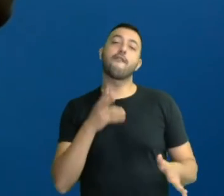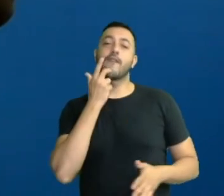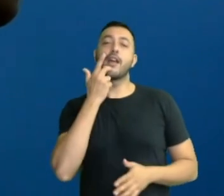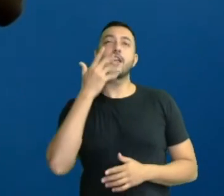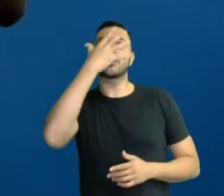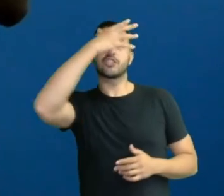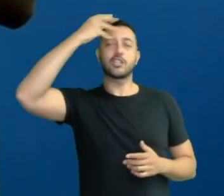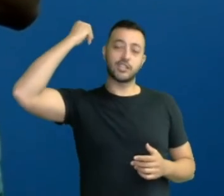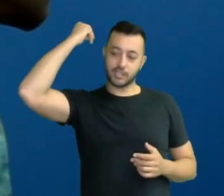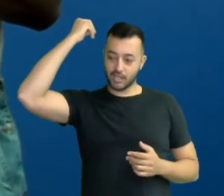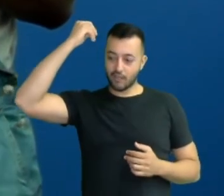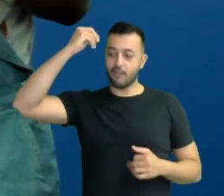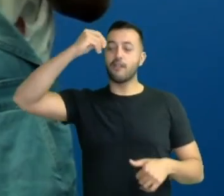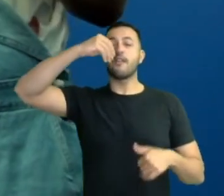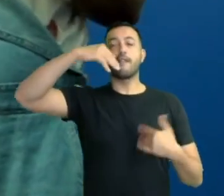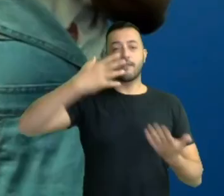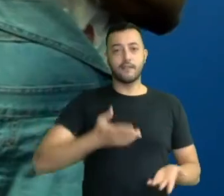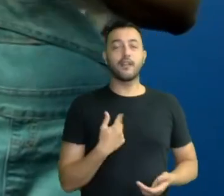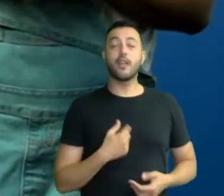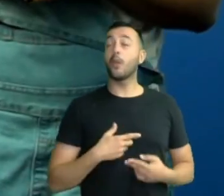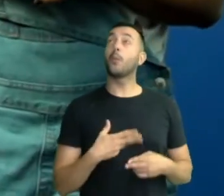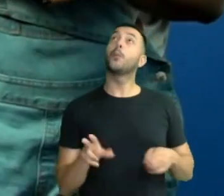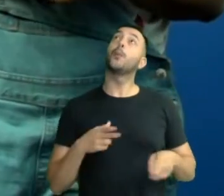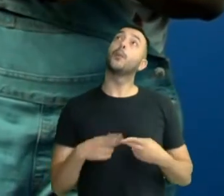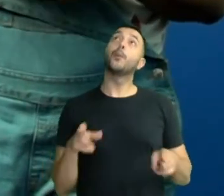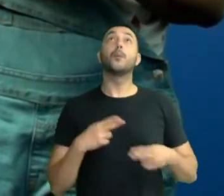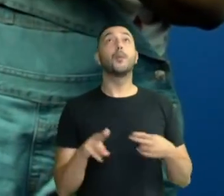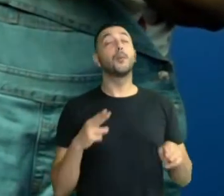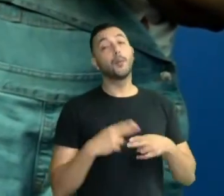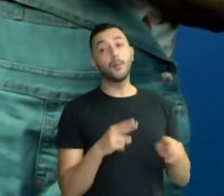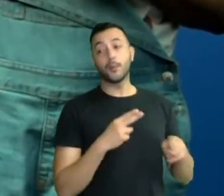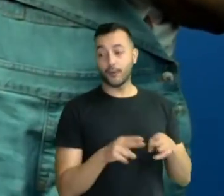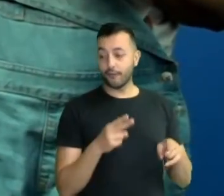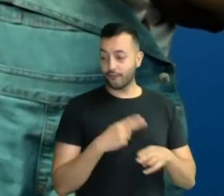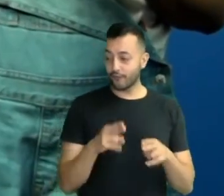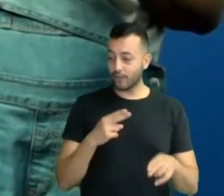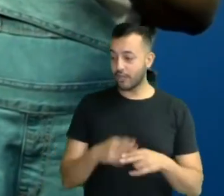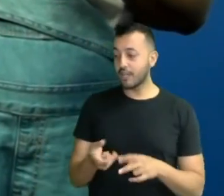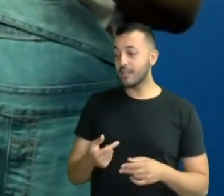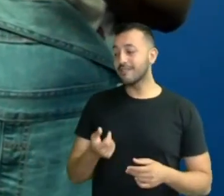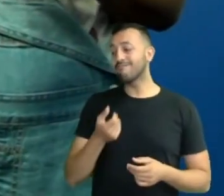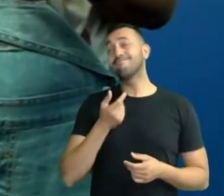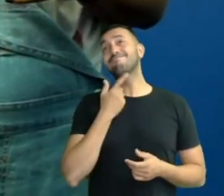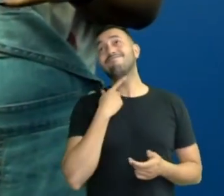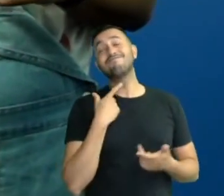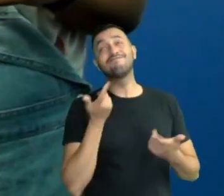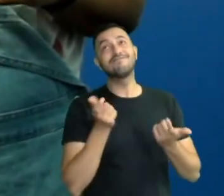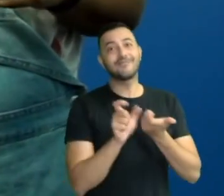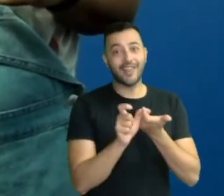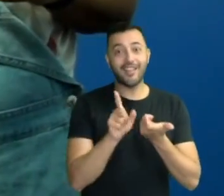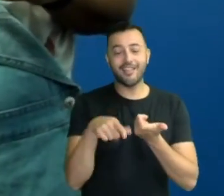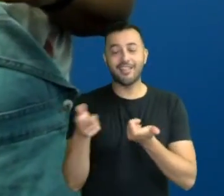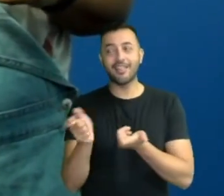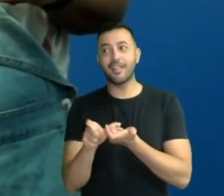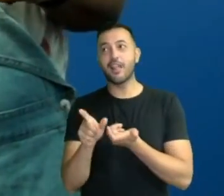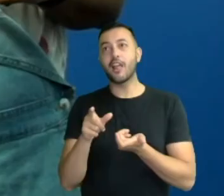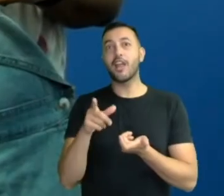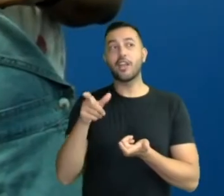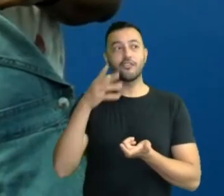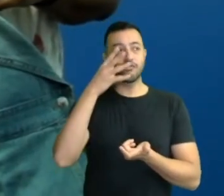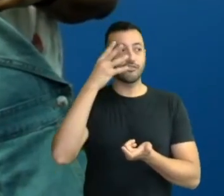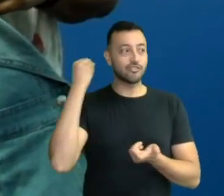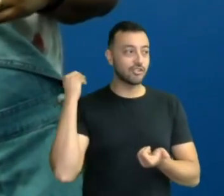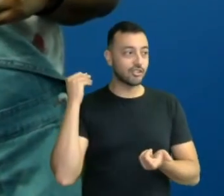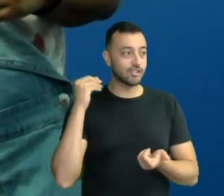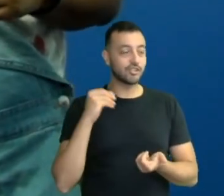eu esqueci, né? Eu pago de doida, eu digo, se te olvidou contar-me sobre a classe. Eita, tu esqueceu aí,